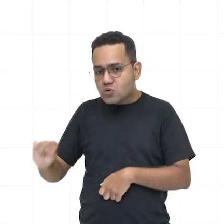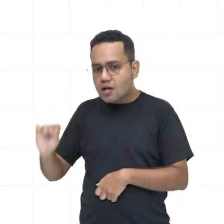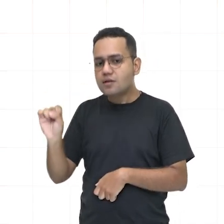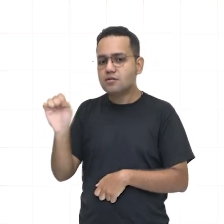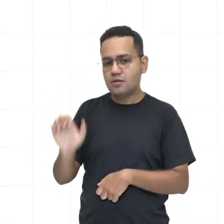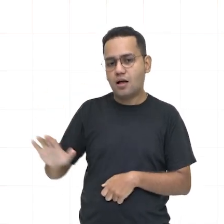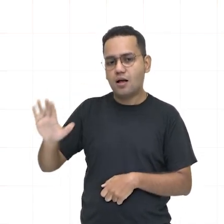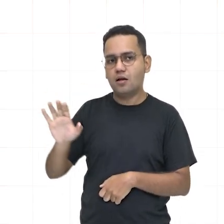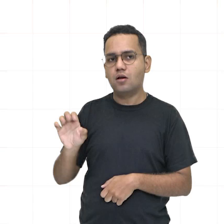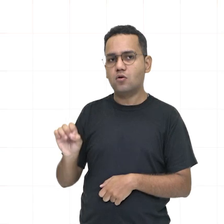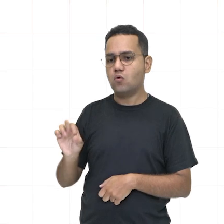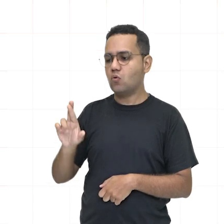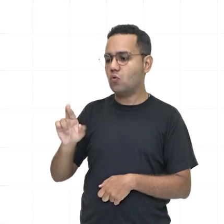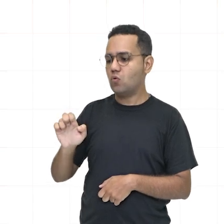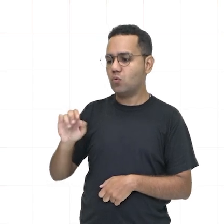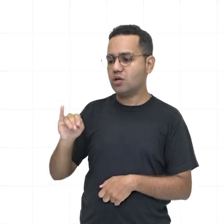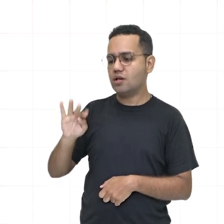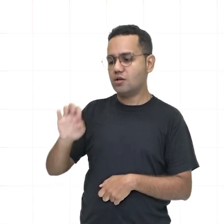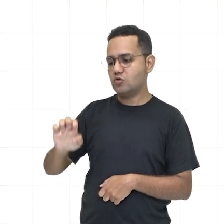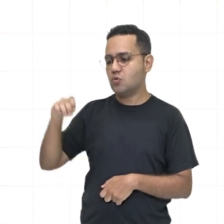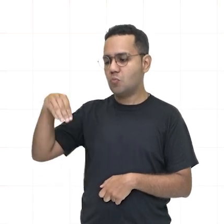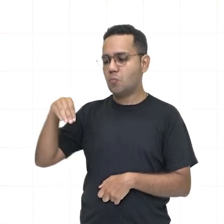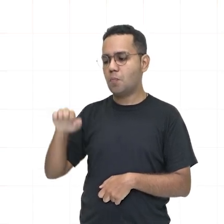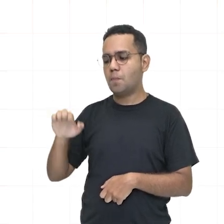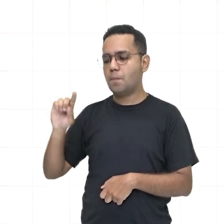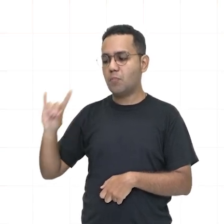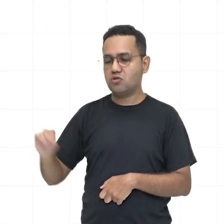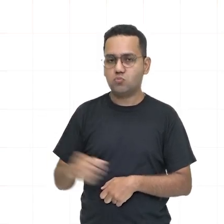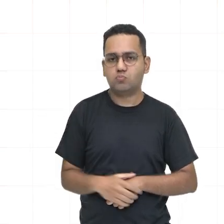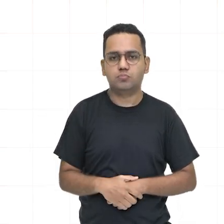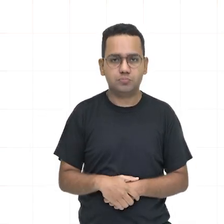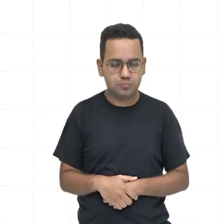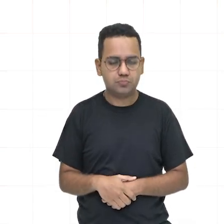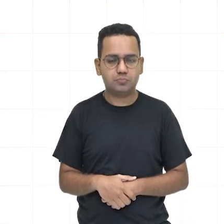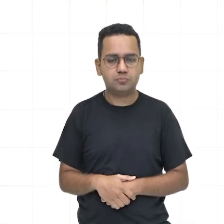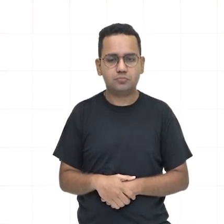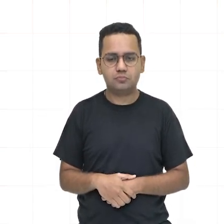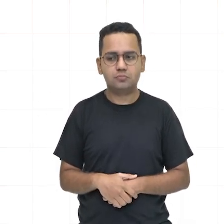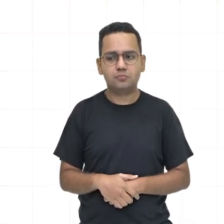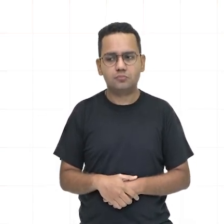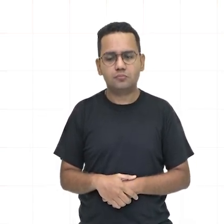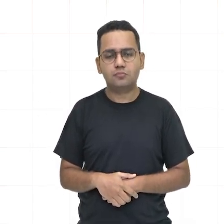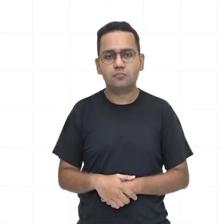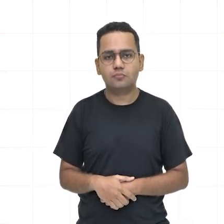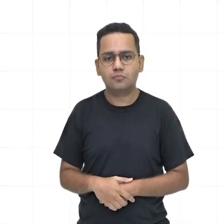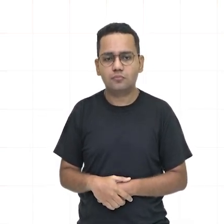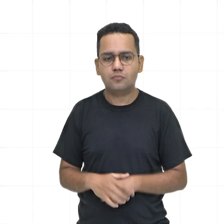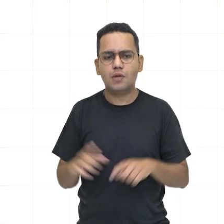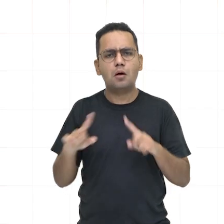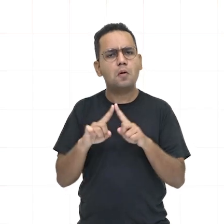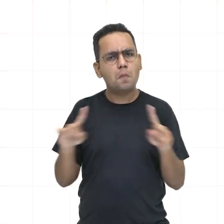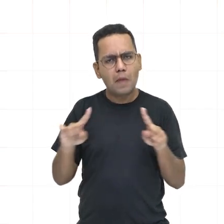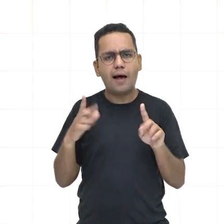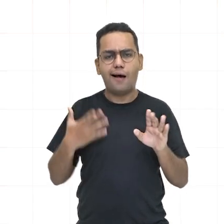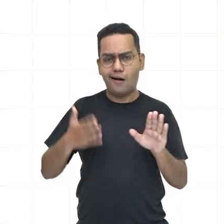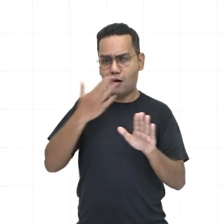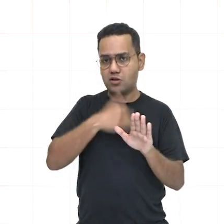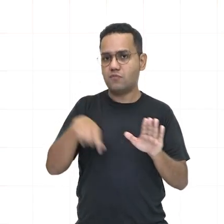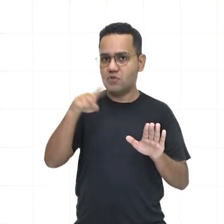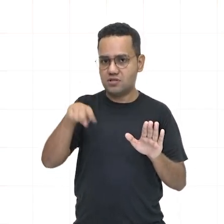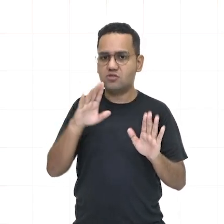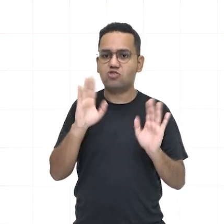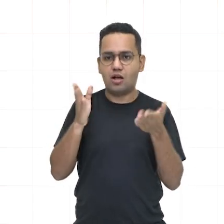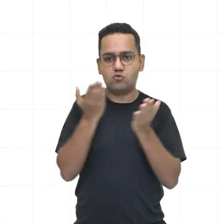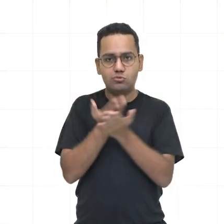o Oriente Médio. Então a gente sabe aí já, a gente vem estudando os mapas aí na geografia, já